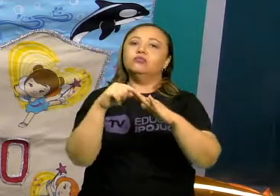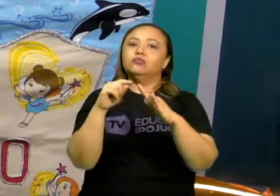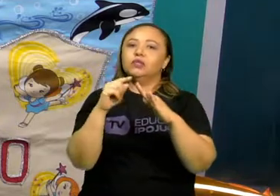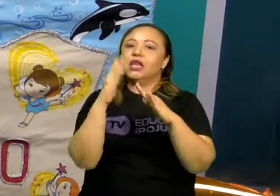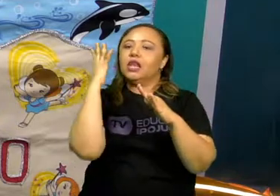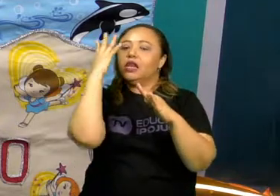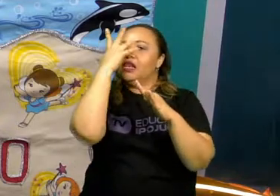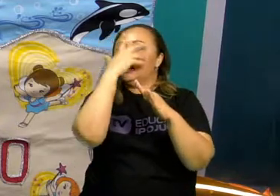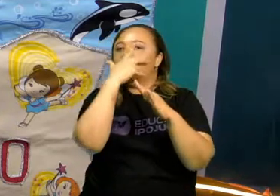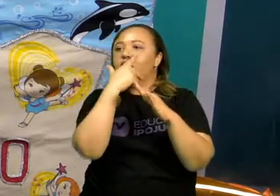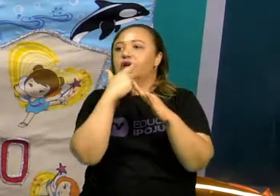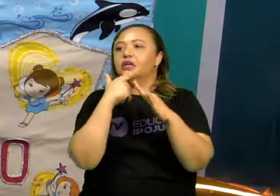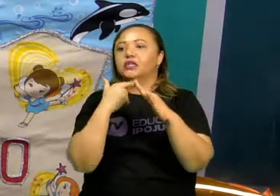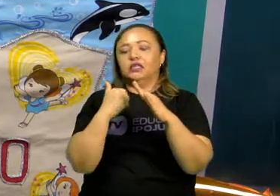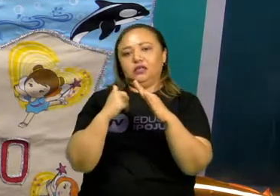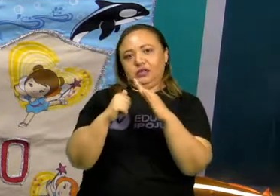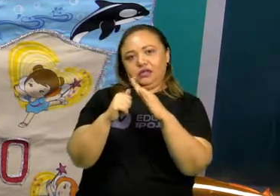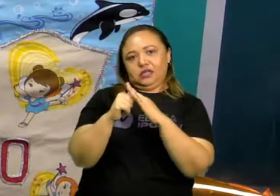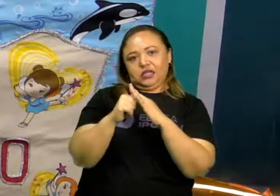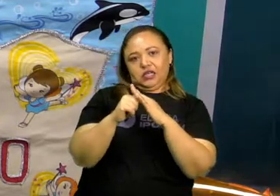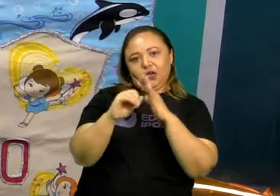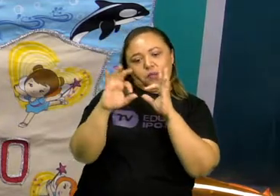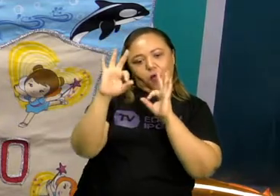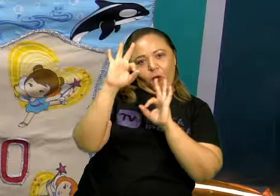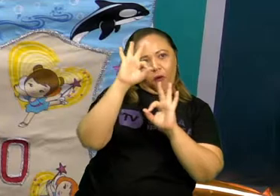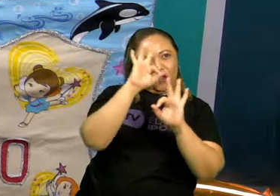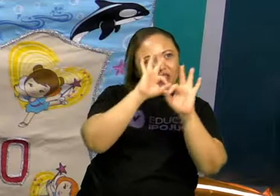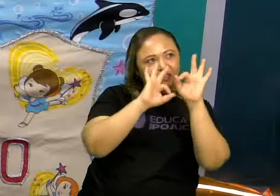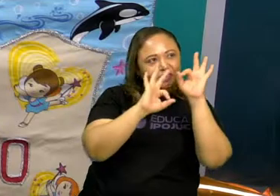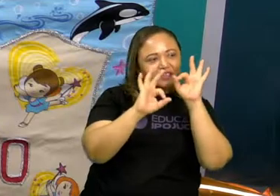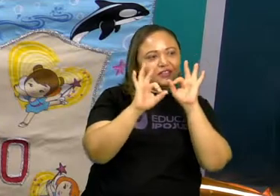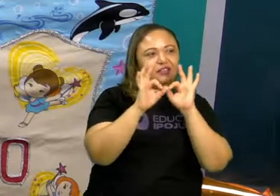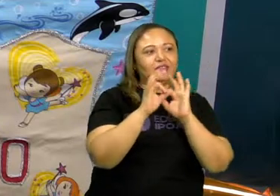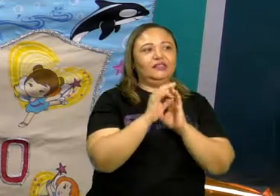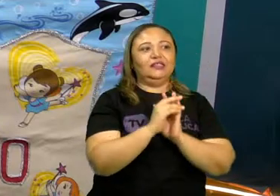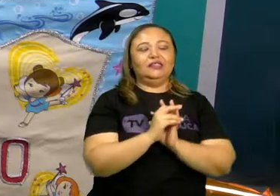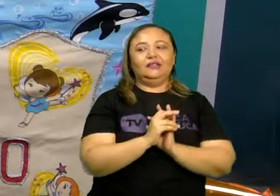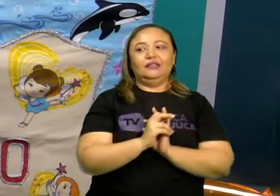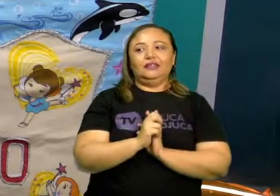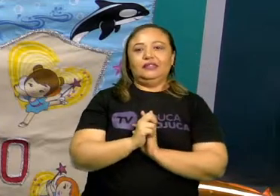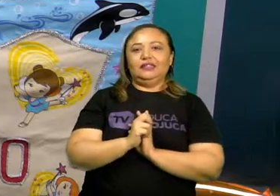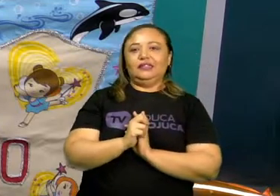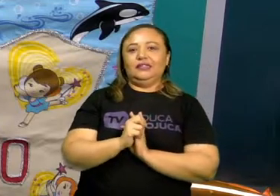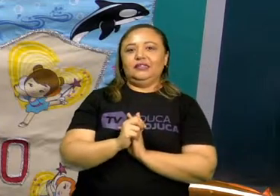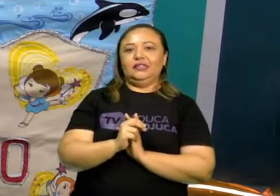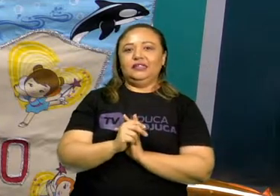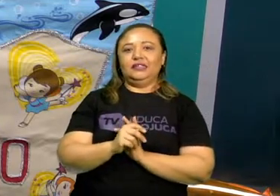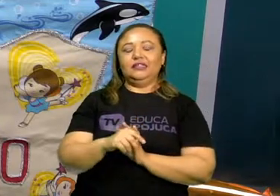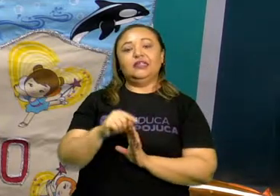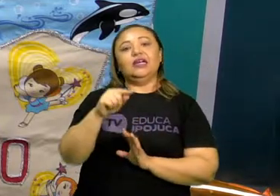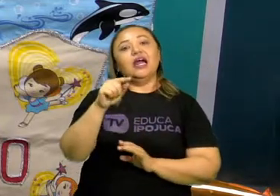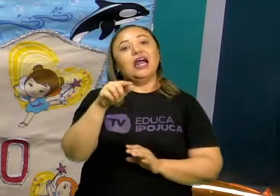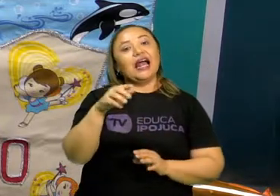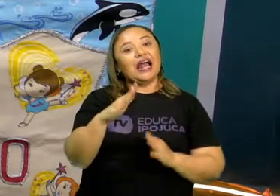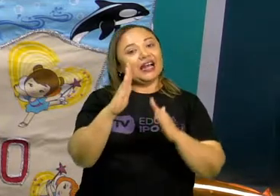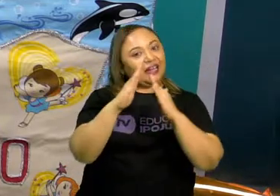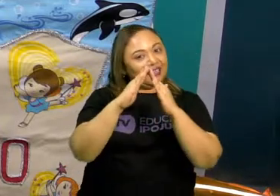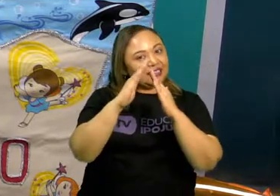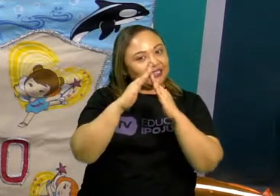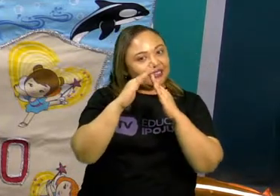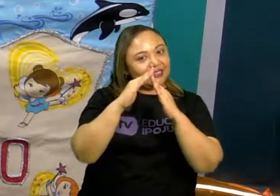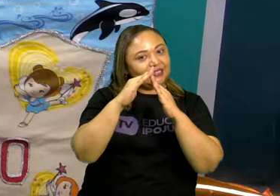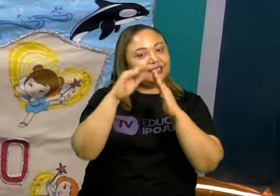tão linda, leiturinha. Linda, linda, linda, mas tu não sabes, leiturinha. A